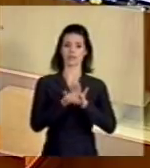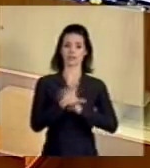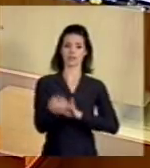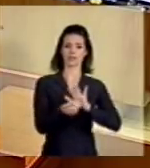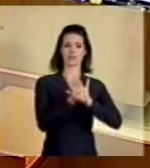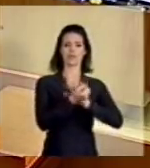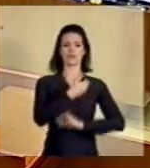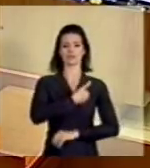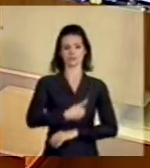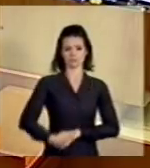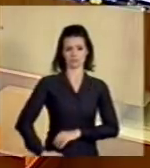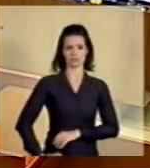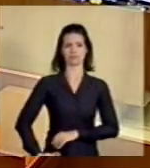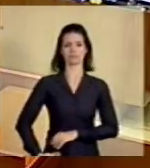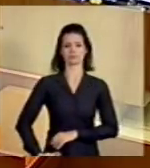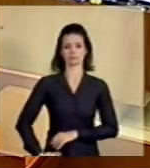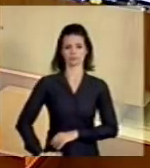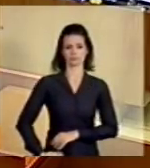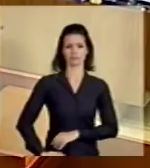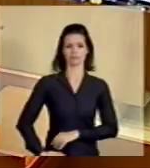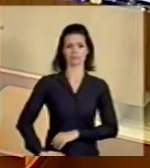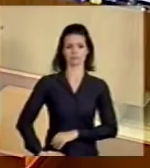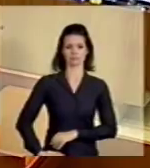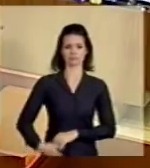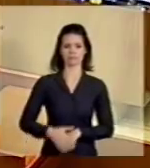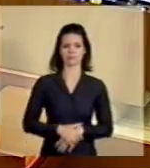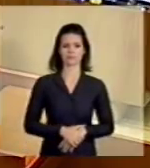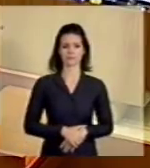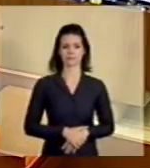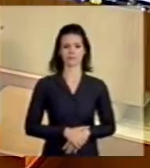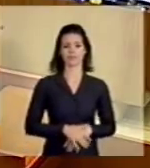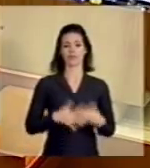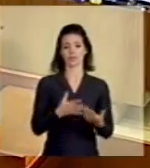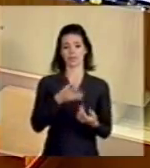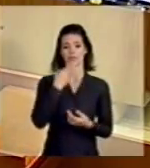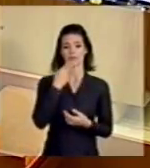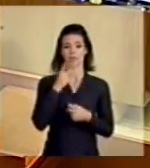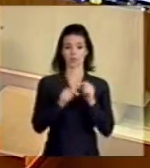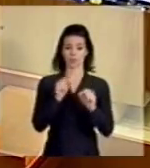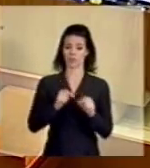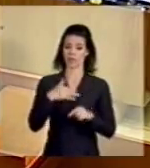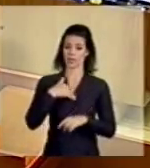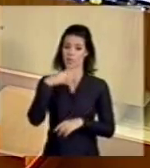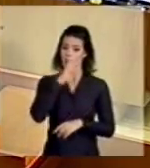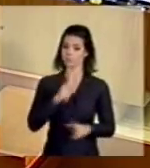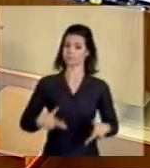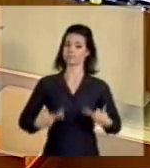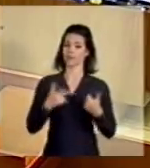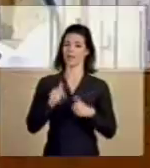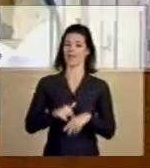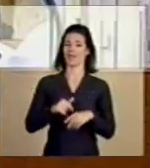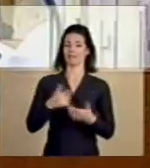Essa que é a questão. E dispensando o que eu apontei, inclusive, como mutilação, a cirurgia. Exatamente. Por